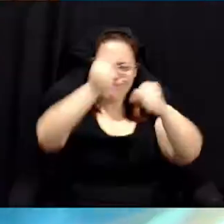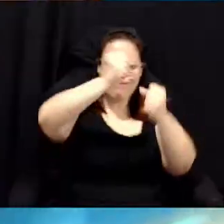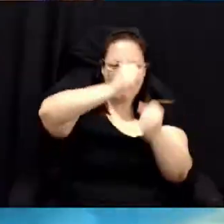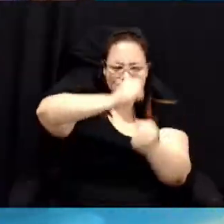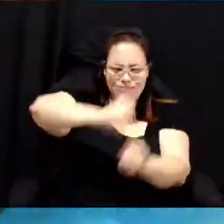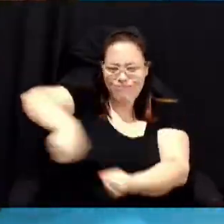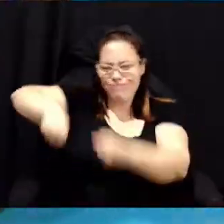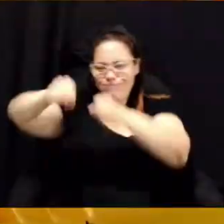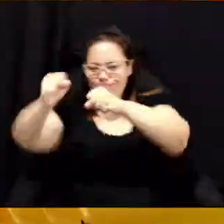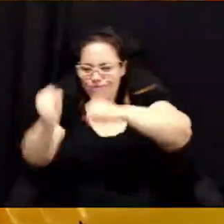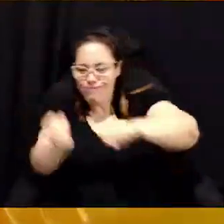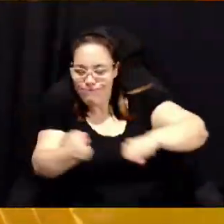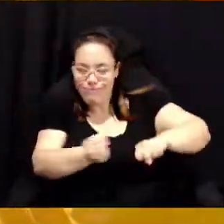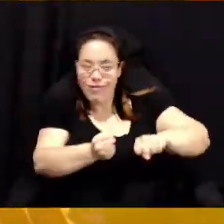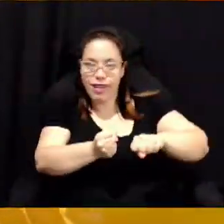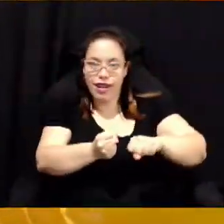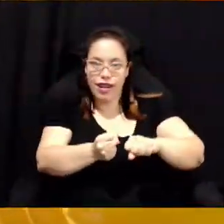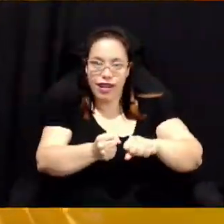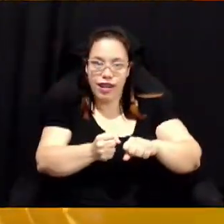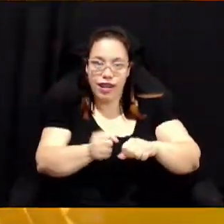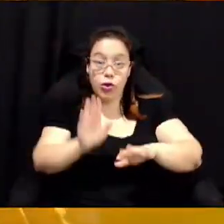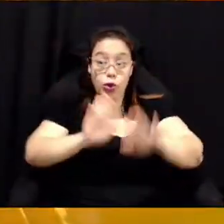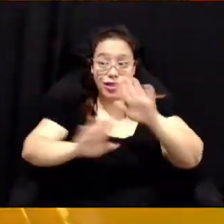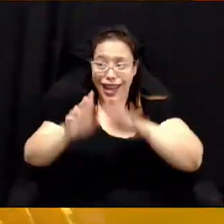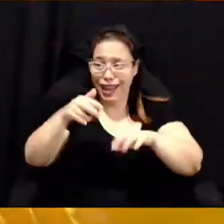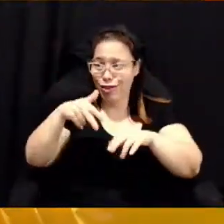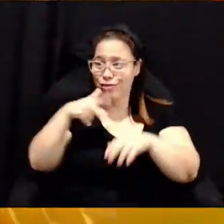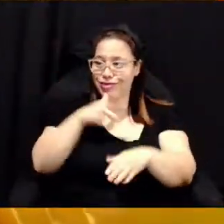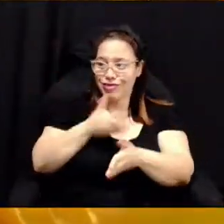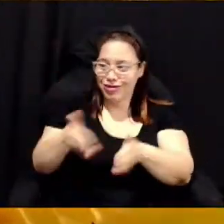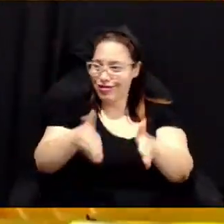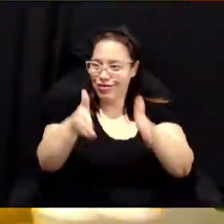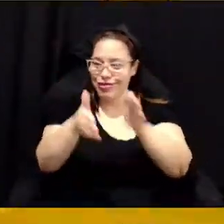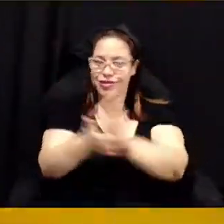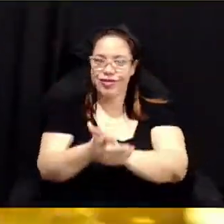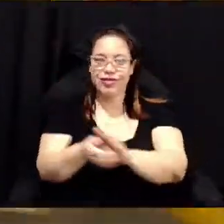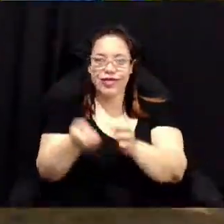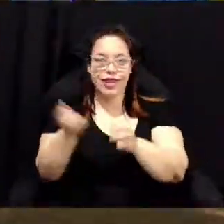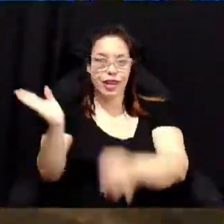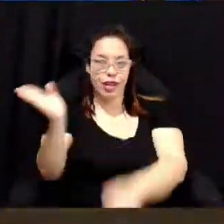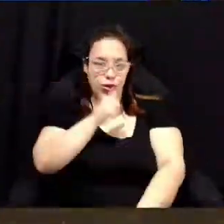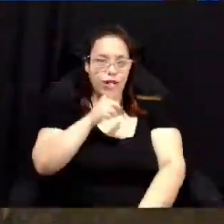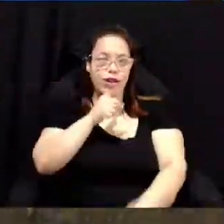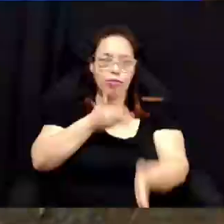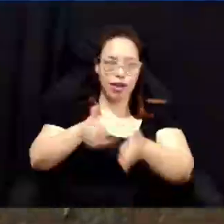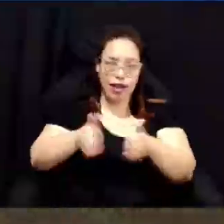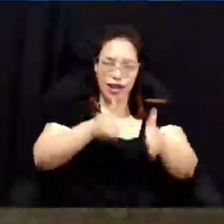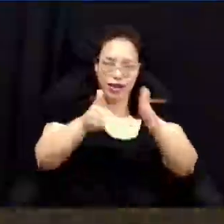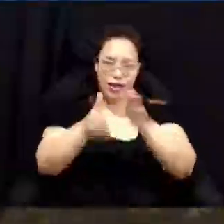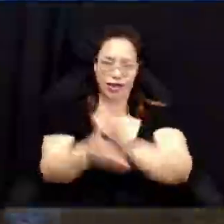E se eu não parar, eu vou cair na água. Depois dessas instruções, então, bora pra água.